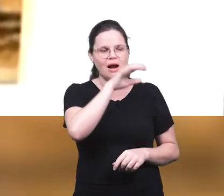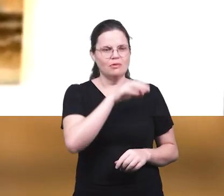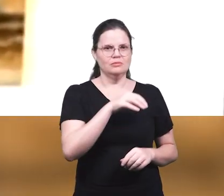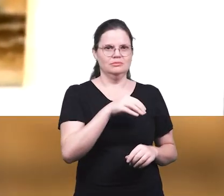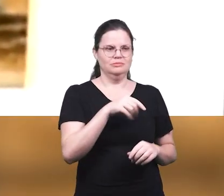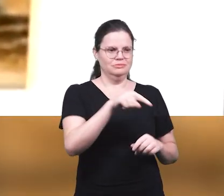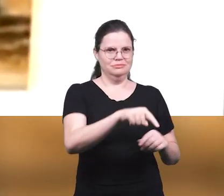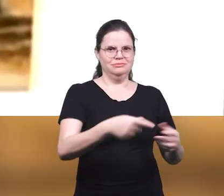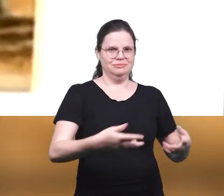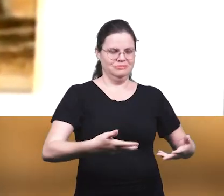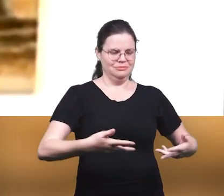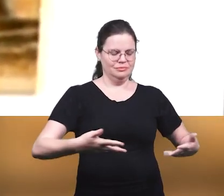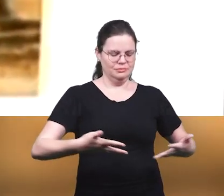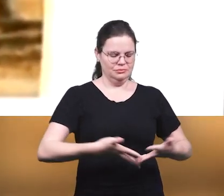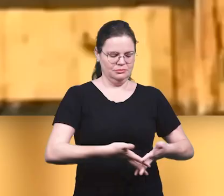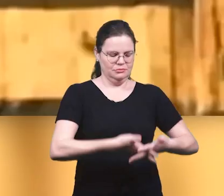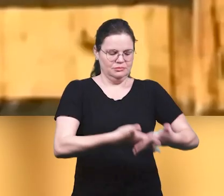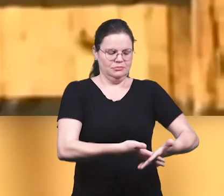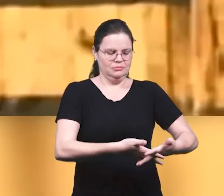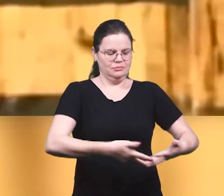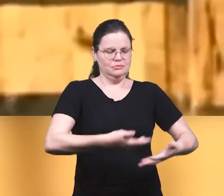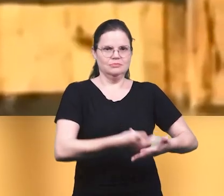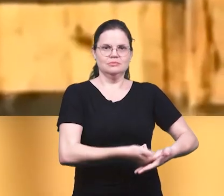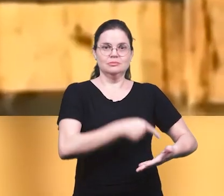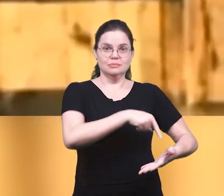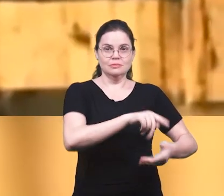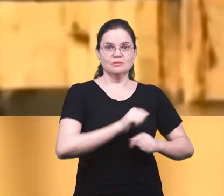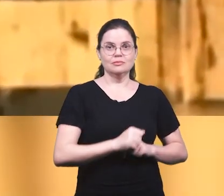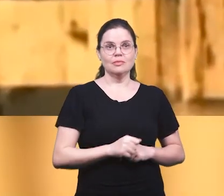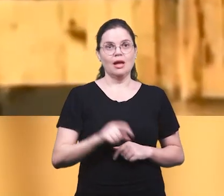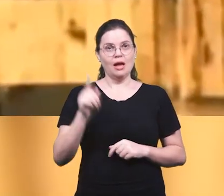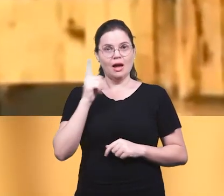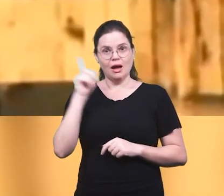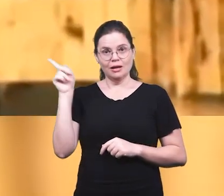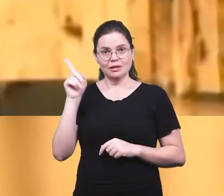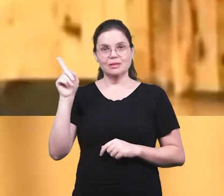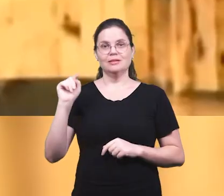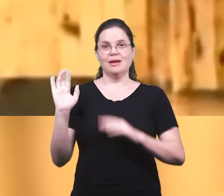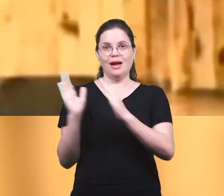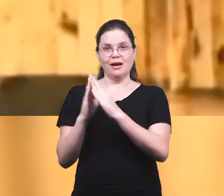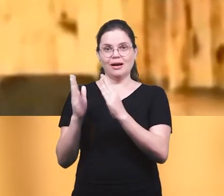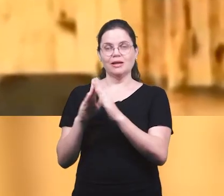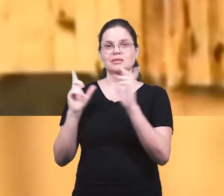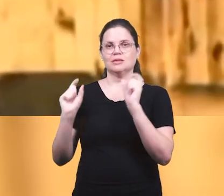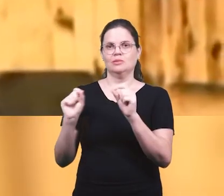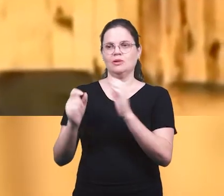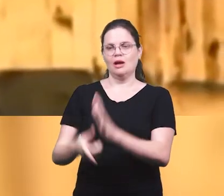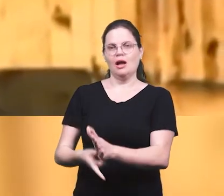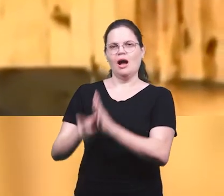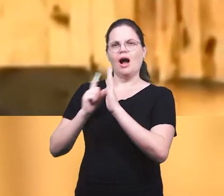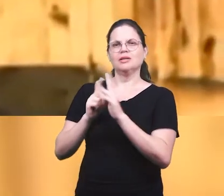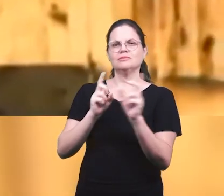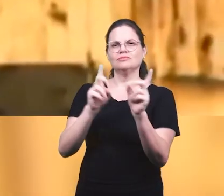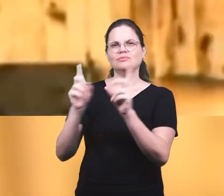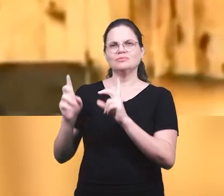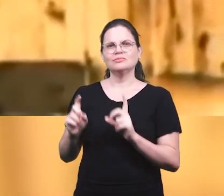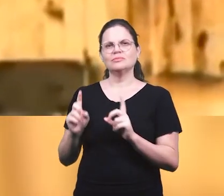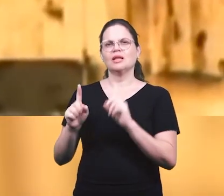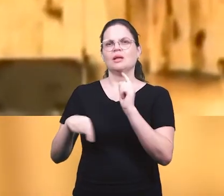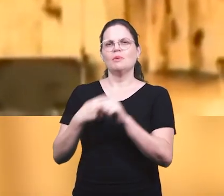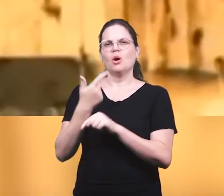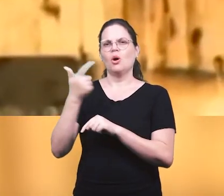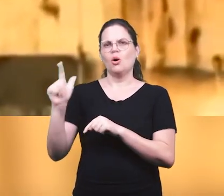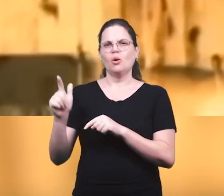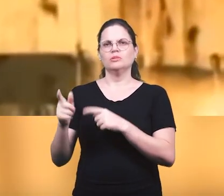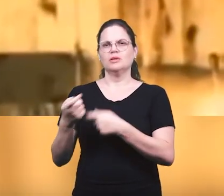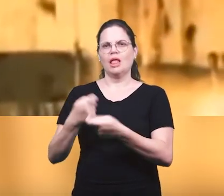Isso aqui foi uma mercearia antes de ser o templo. Depois era alugado para outras e outros